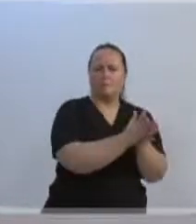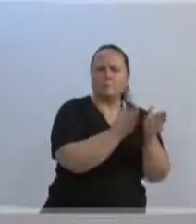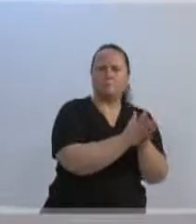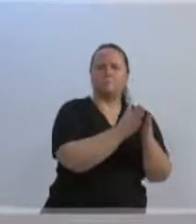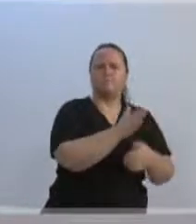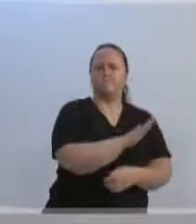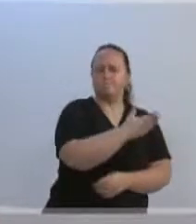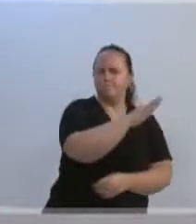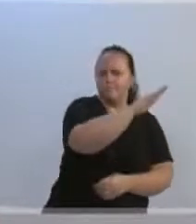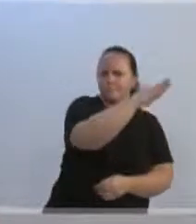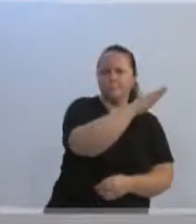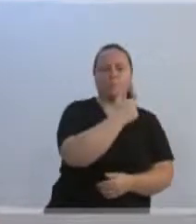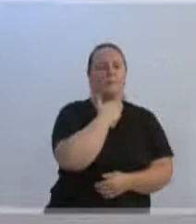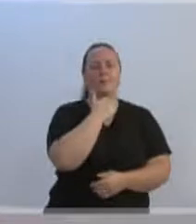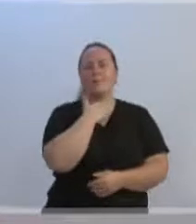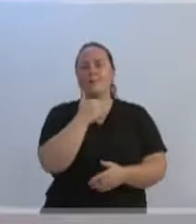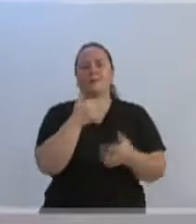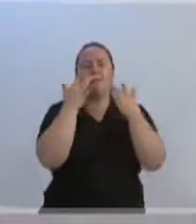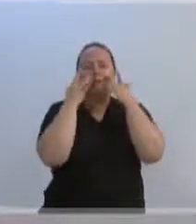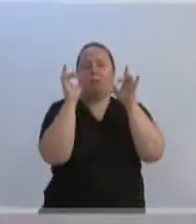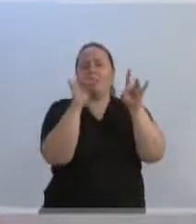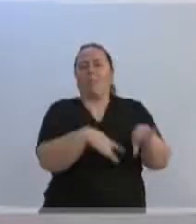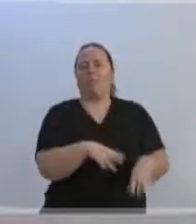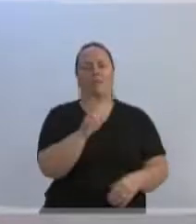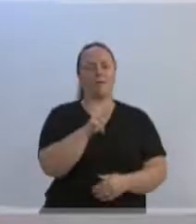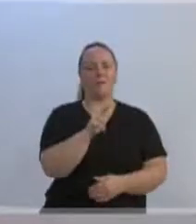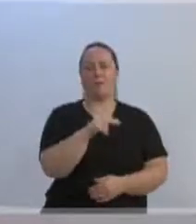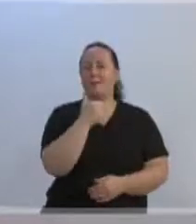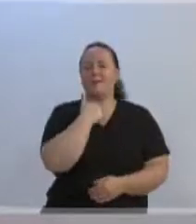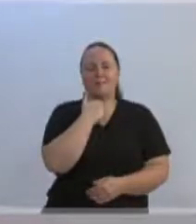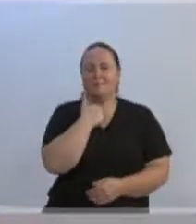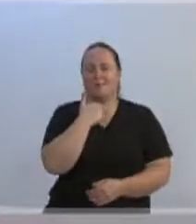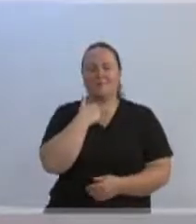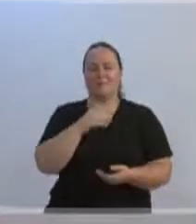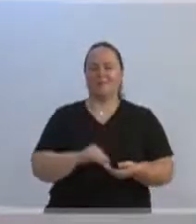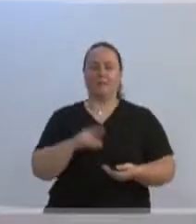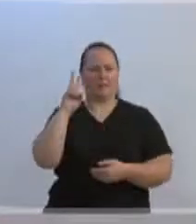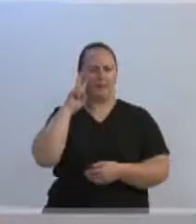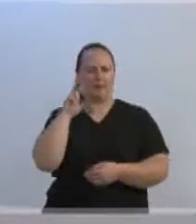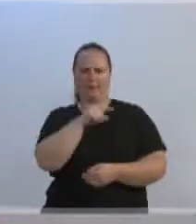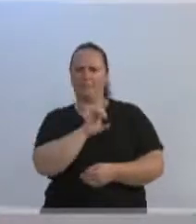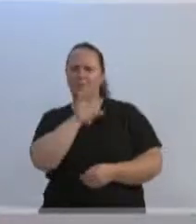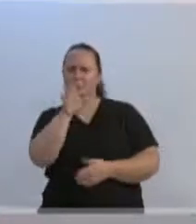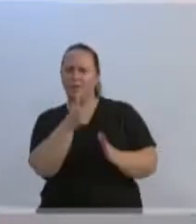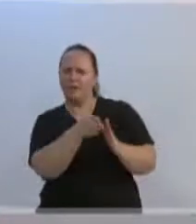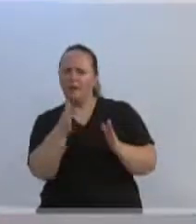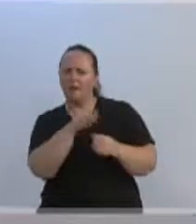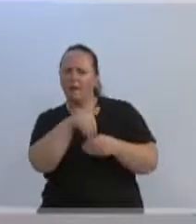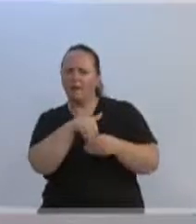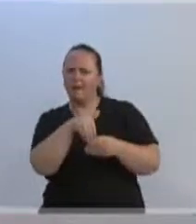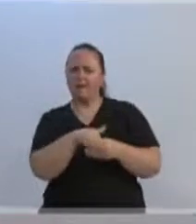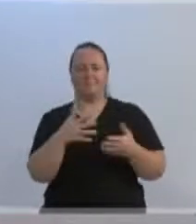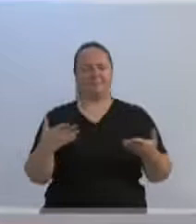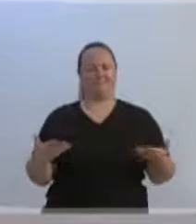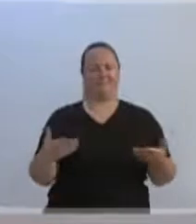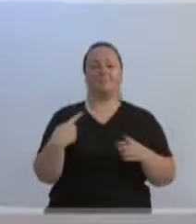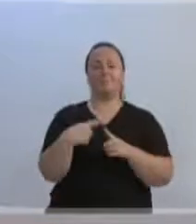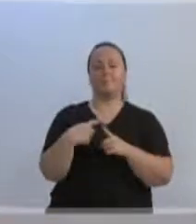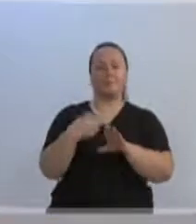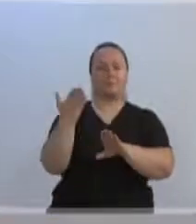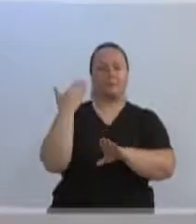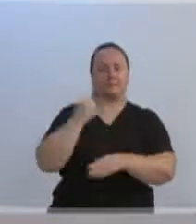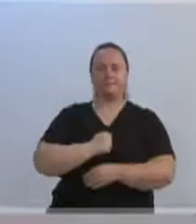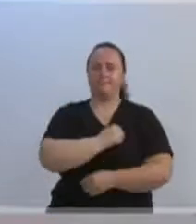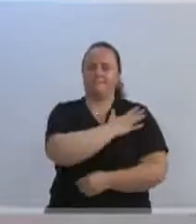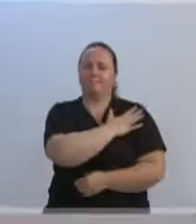ruas de placa amarela não pode ficar sempre à mercê sempre lembrados em época de campanha e depois esquecidos onde o prefeito napoleão afirmava em campanha que